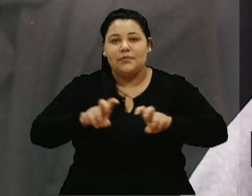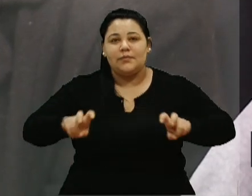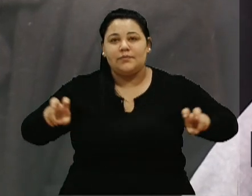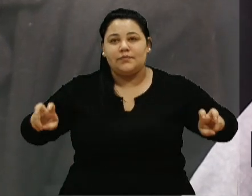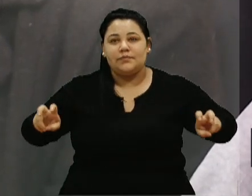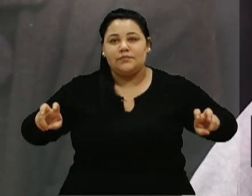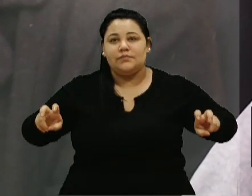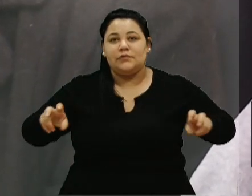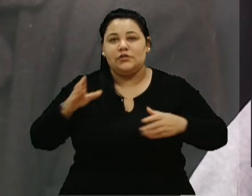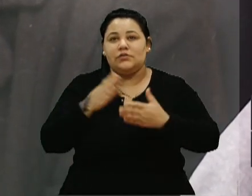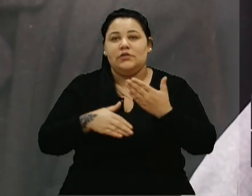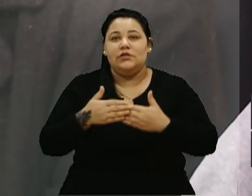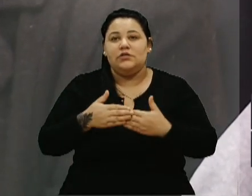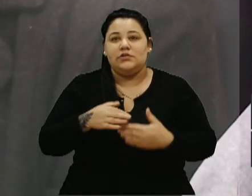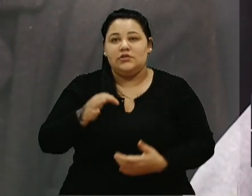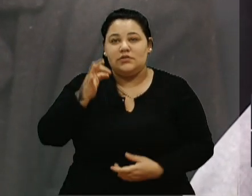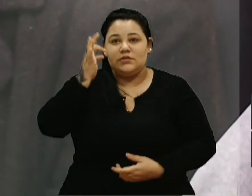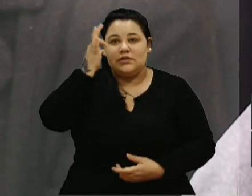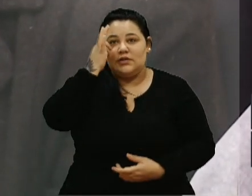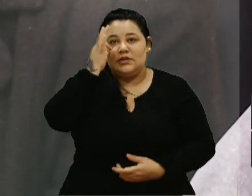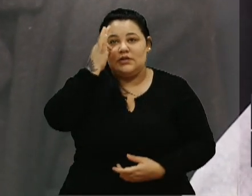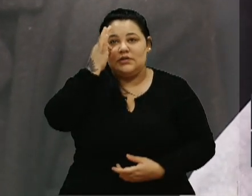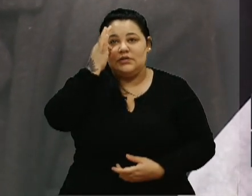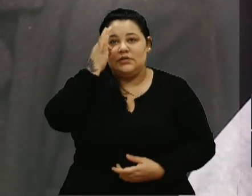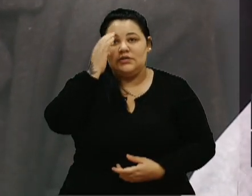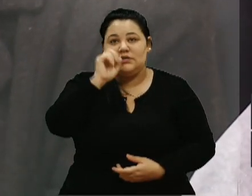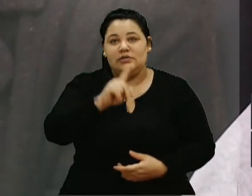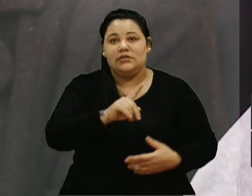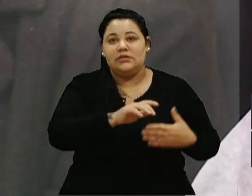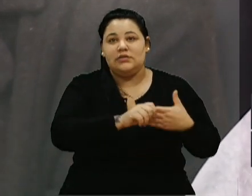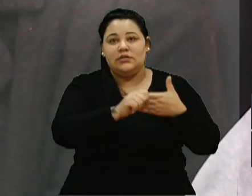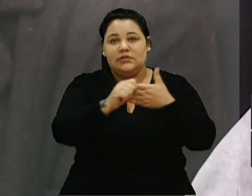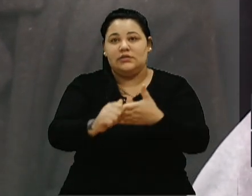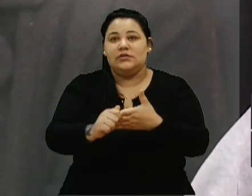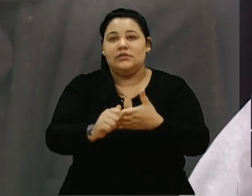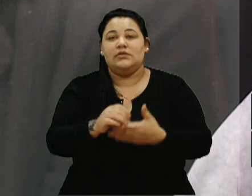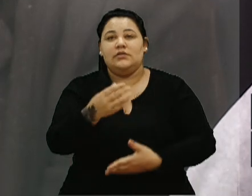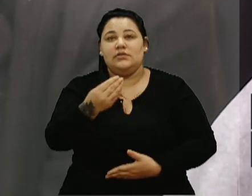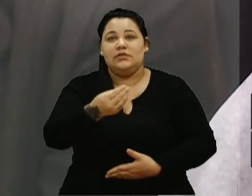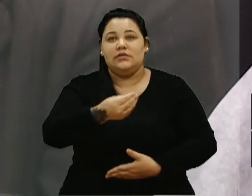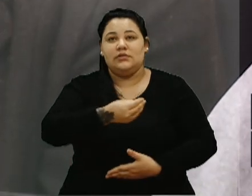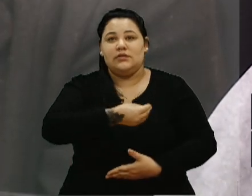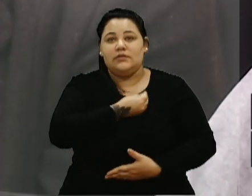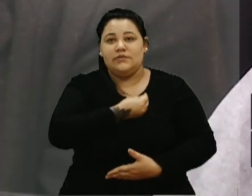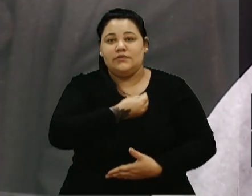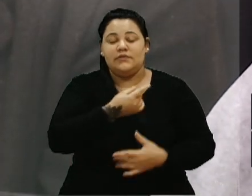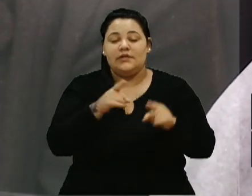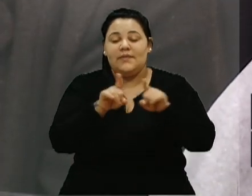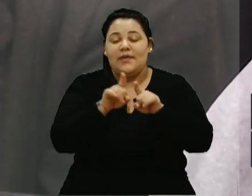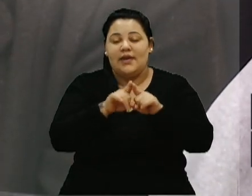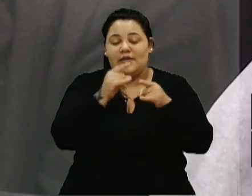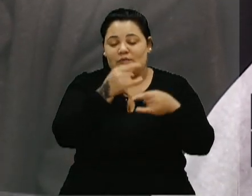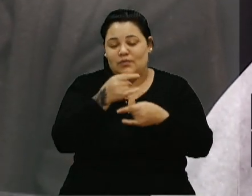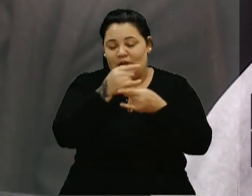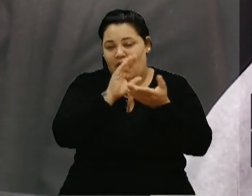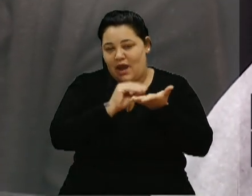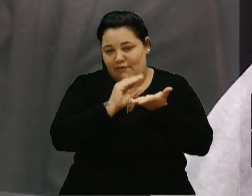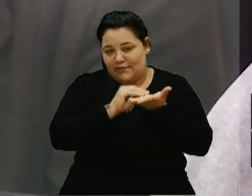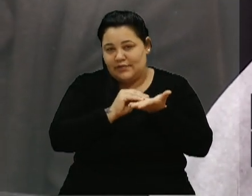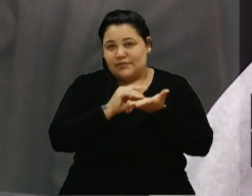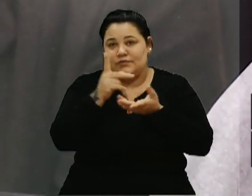presentes, né? Quem nos acompanha pela TV Câmara, tanto ao vivo quanto gravado. Fazer